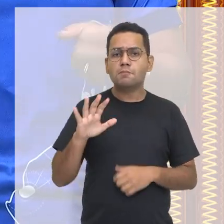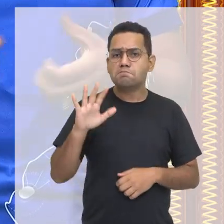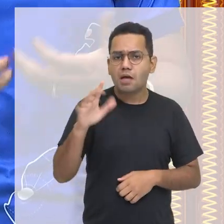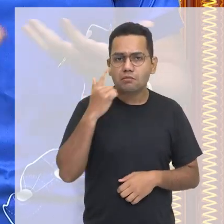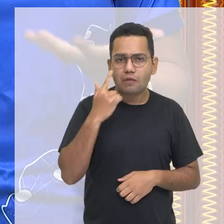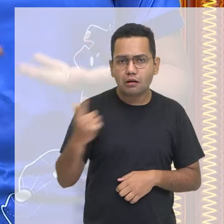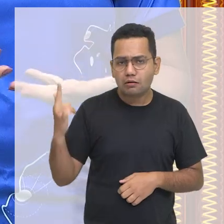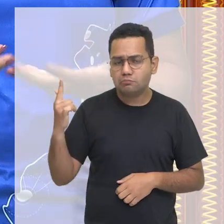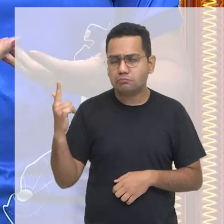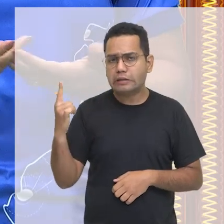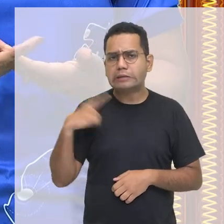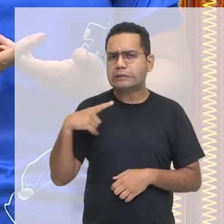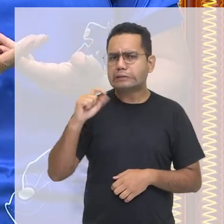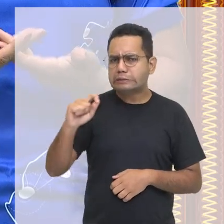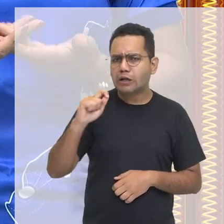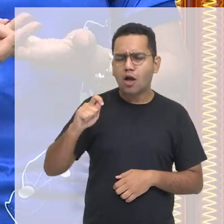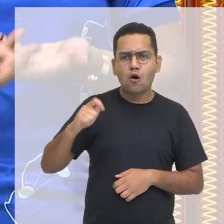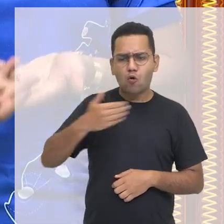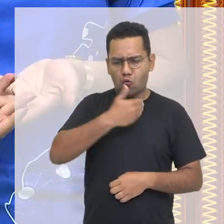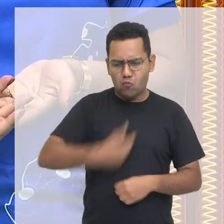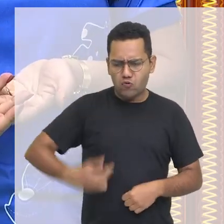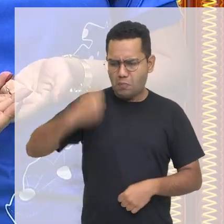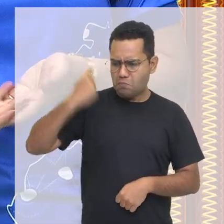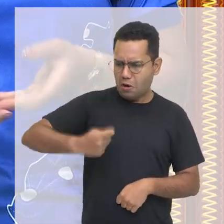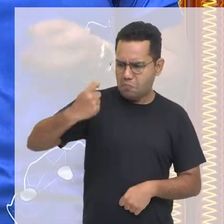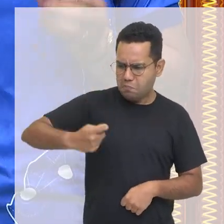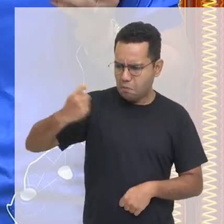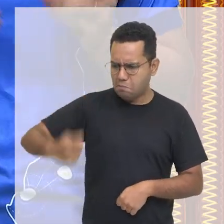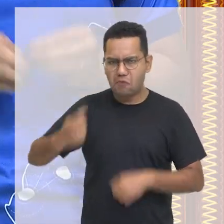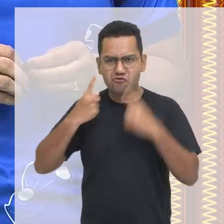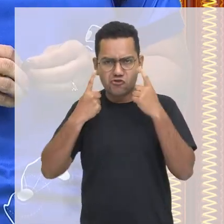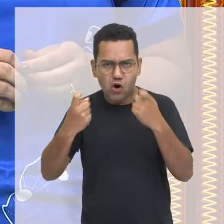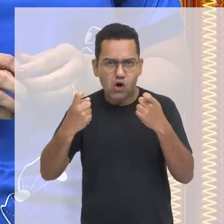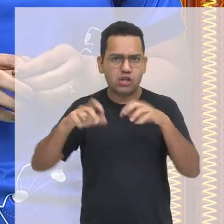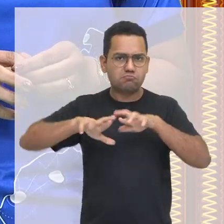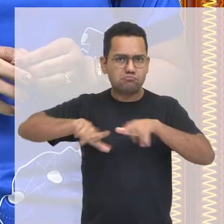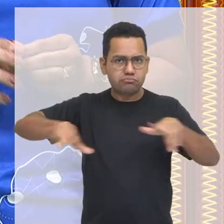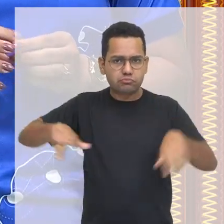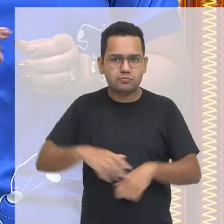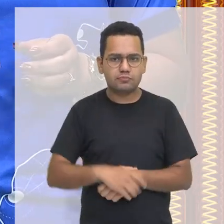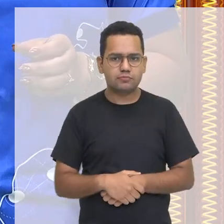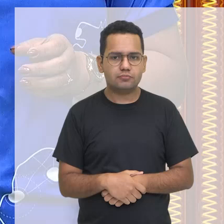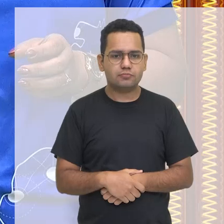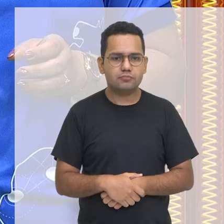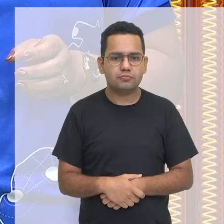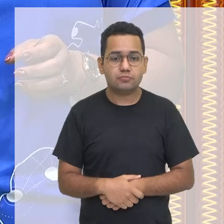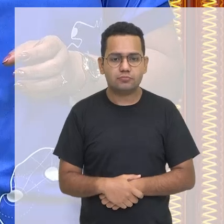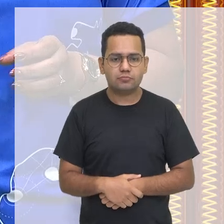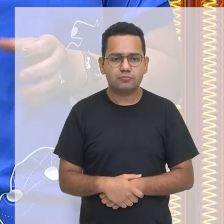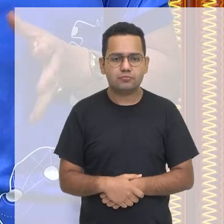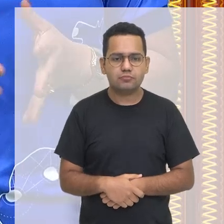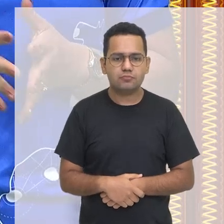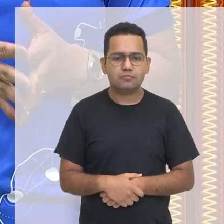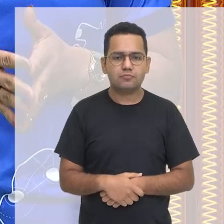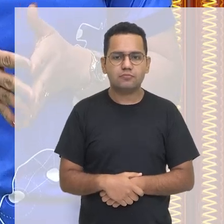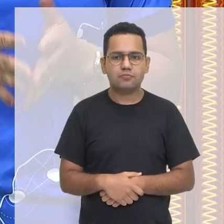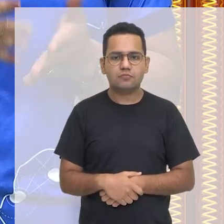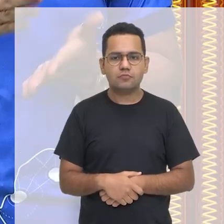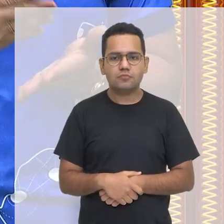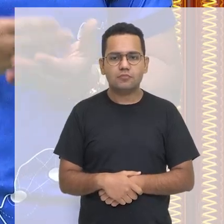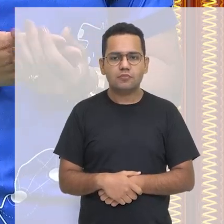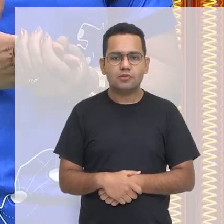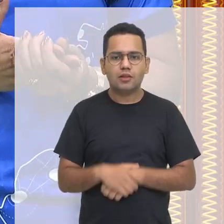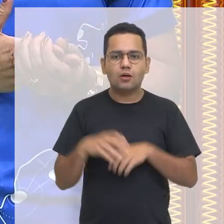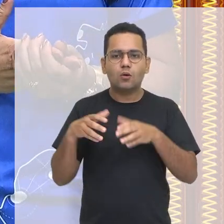governos repressores e também por conta da prática da violência. Então, em 2010, vai ter início a Primavera Árabe, que é um movimento